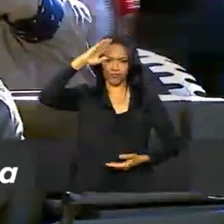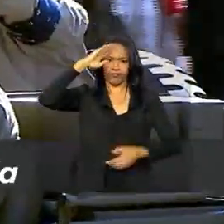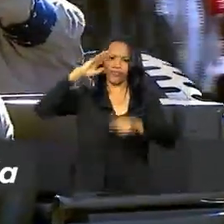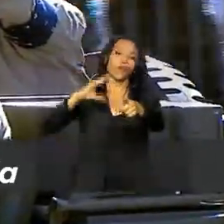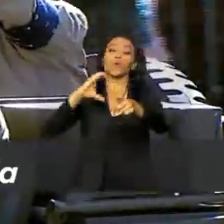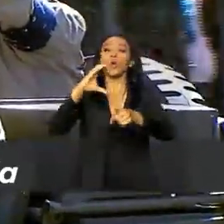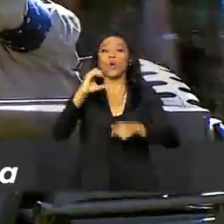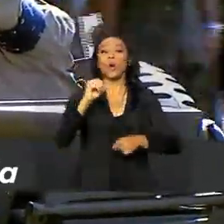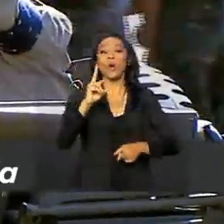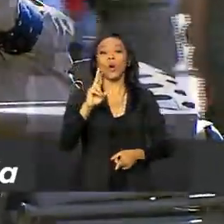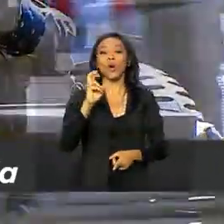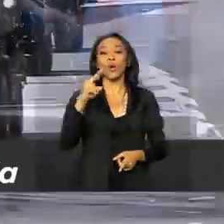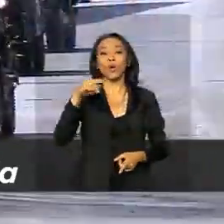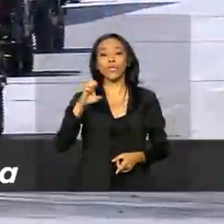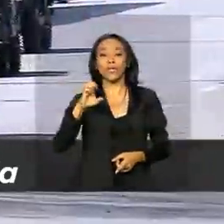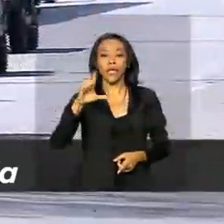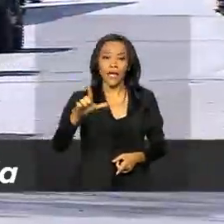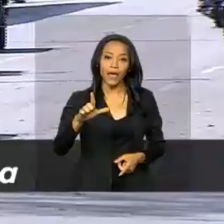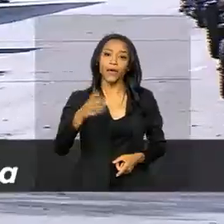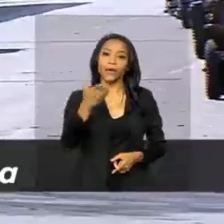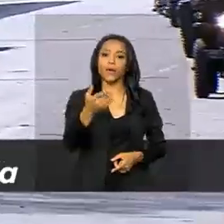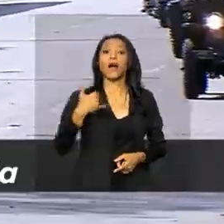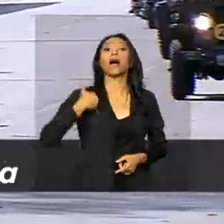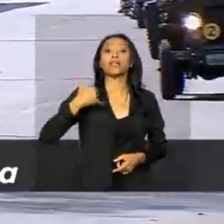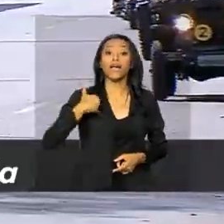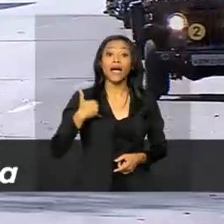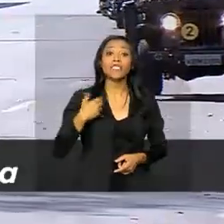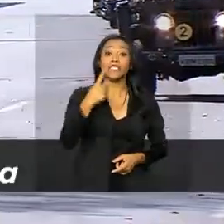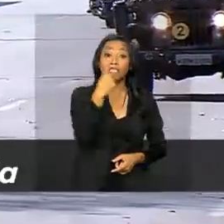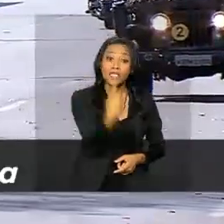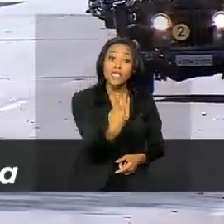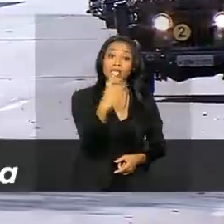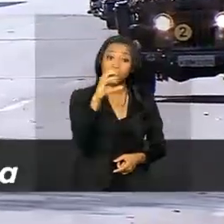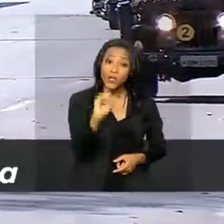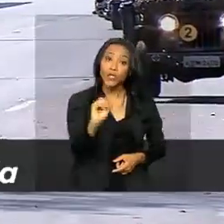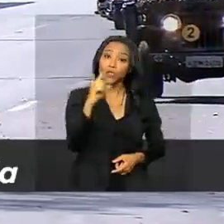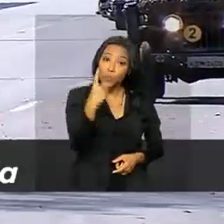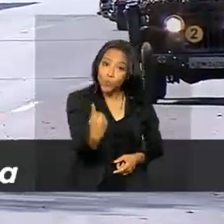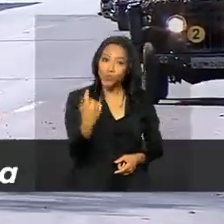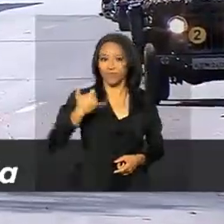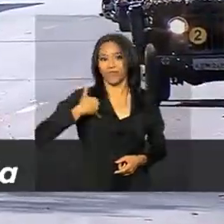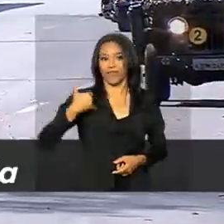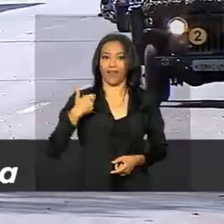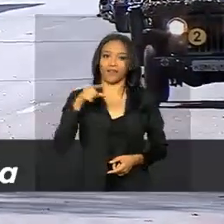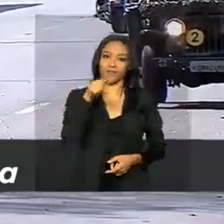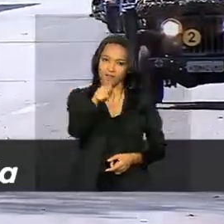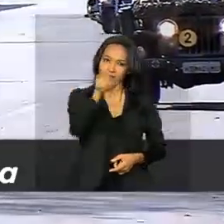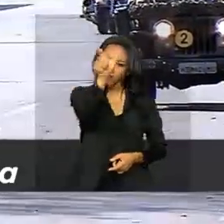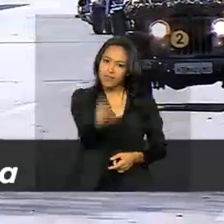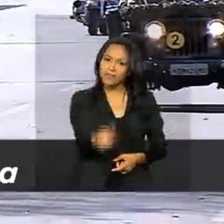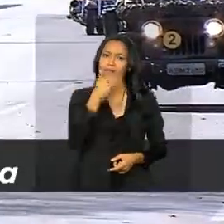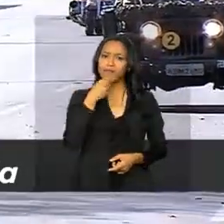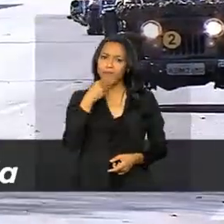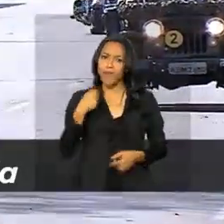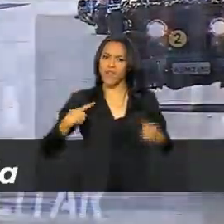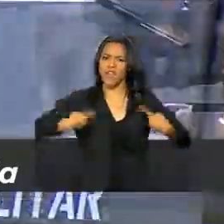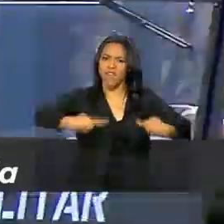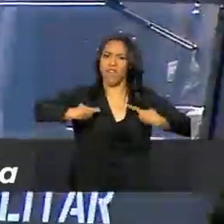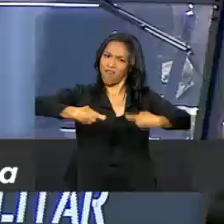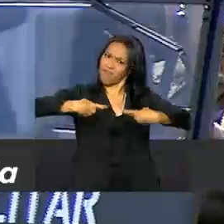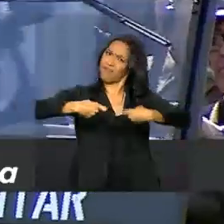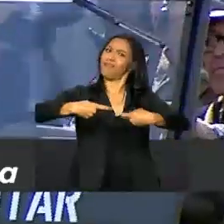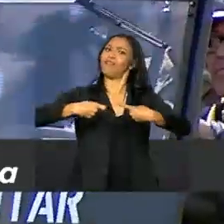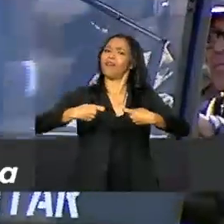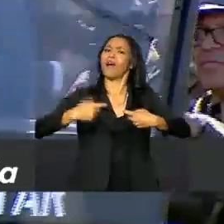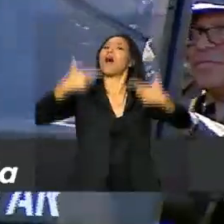FEB. Coronel Nestor tem 101 anos. 101. E ele combateu, o Coronel Nestor combateu